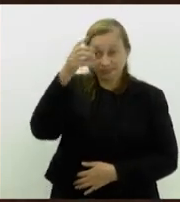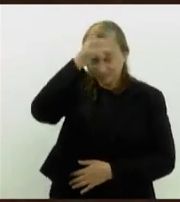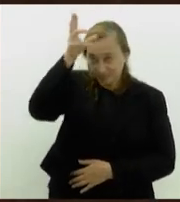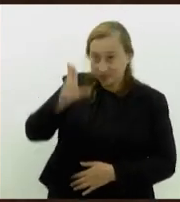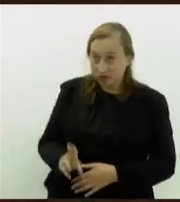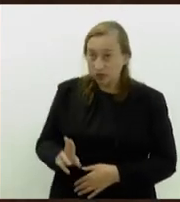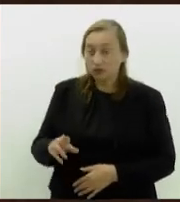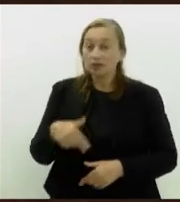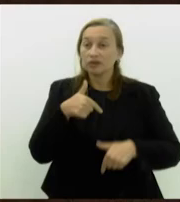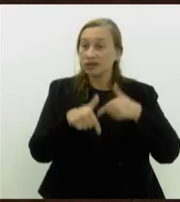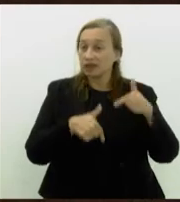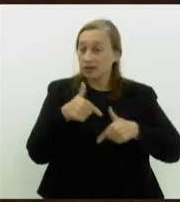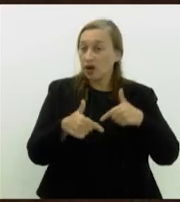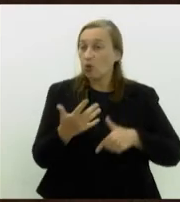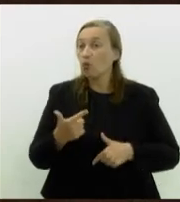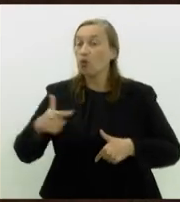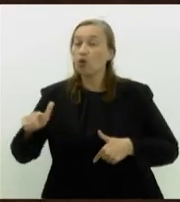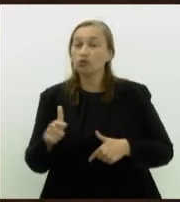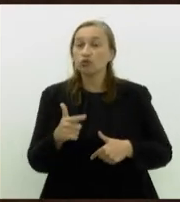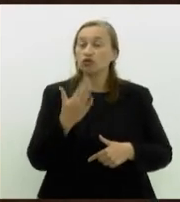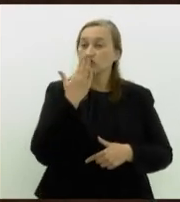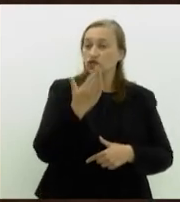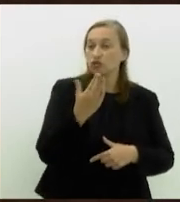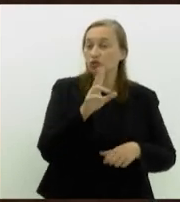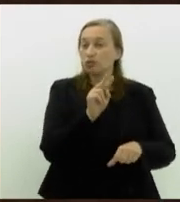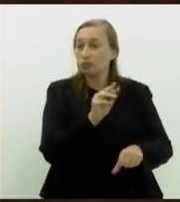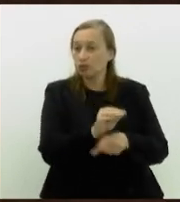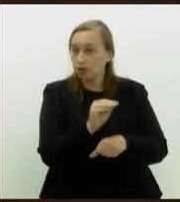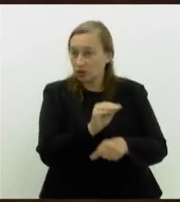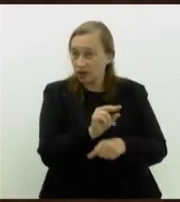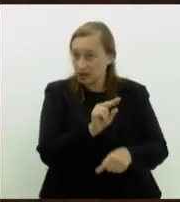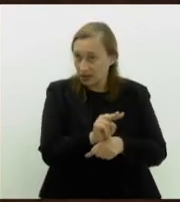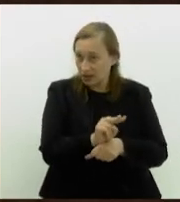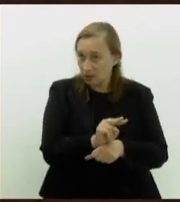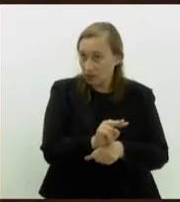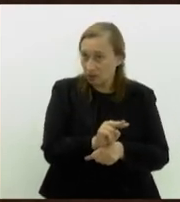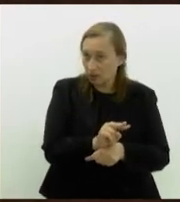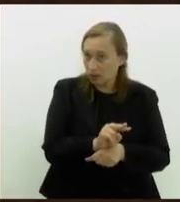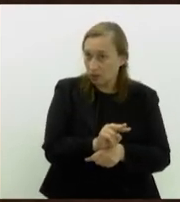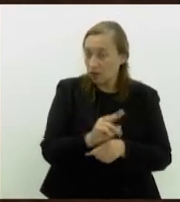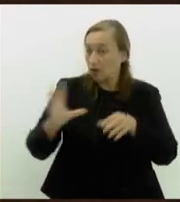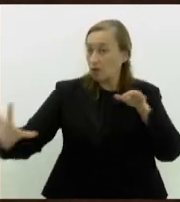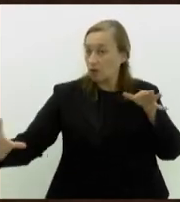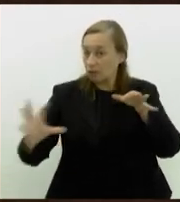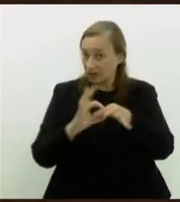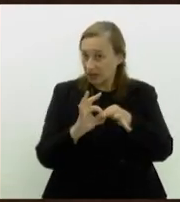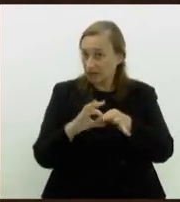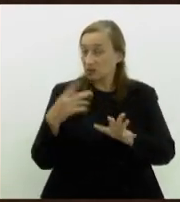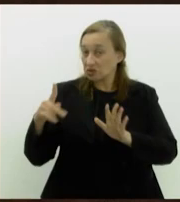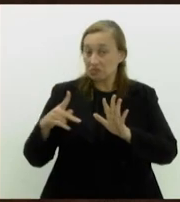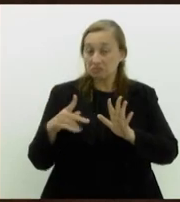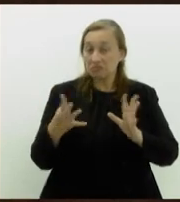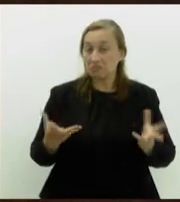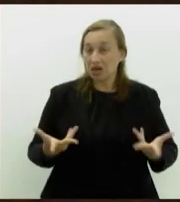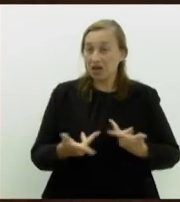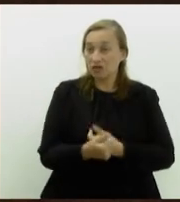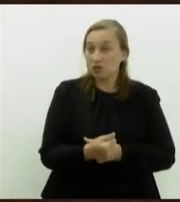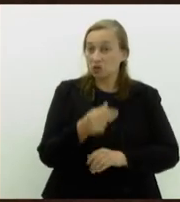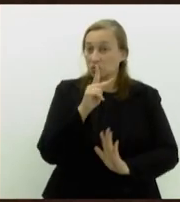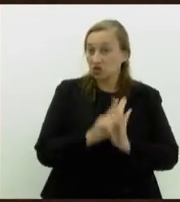gente tem que trabalhar em outro tipo de prevenção, que não é antagônico, é complementar ao seu belo projeto, que